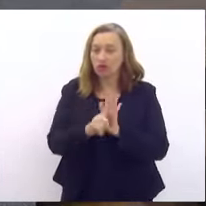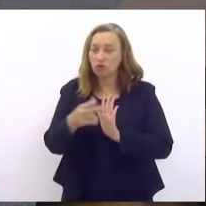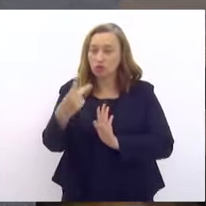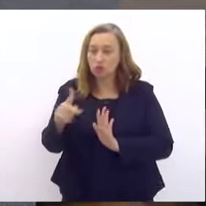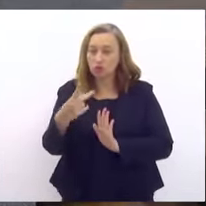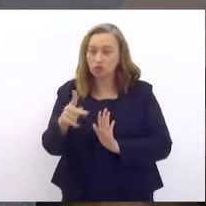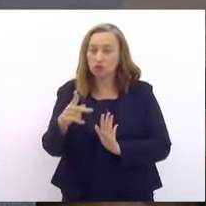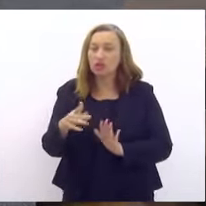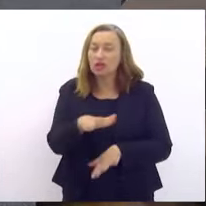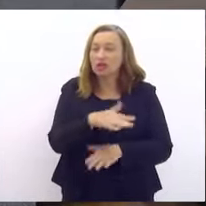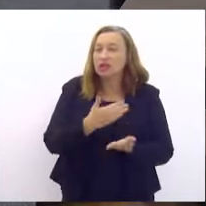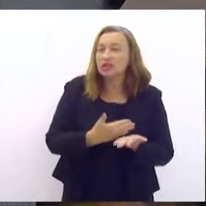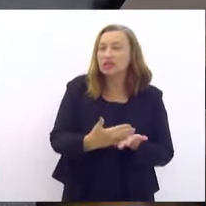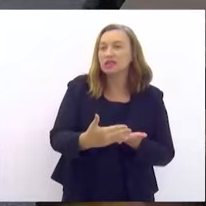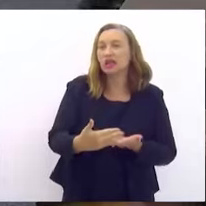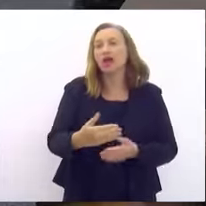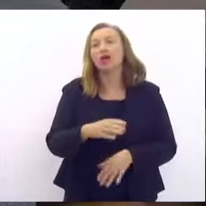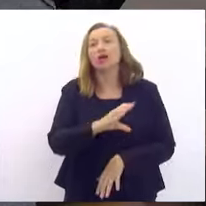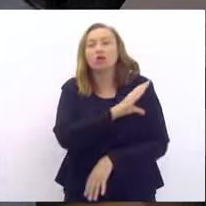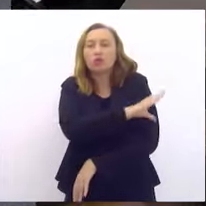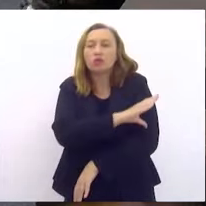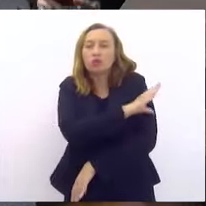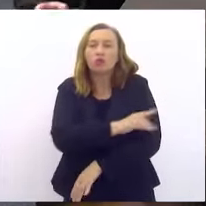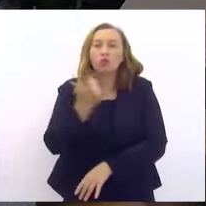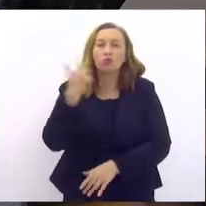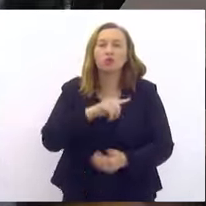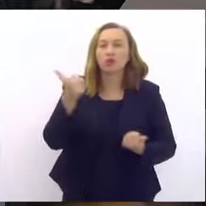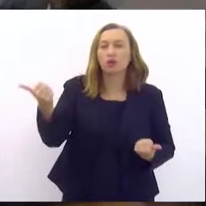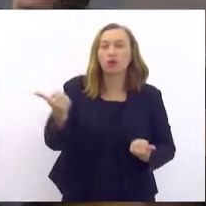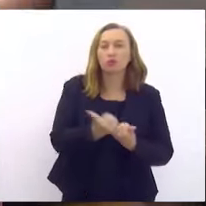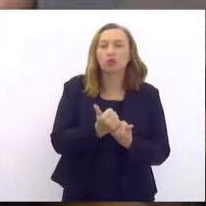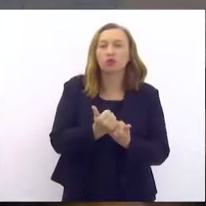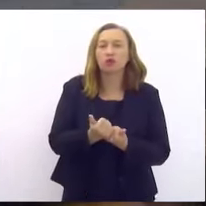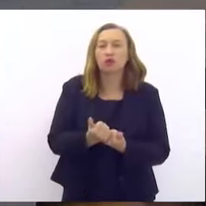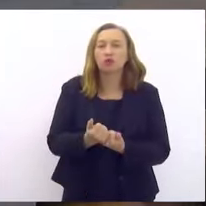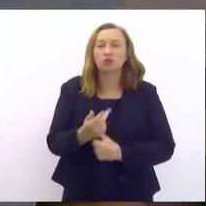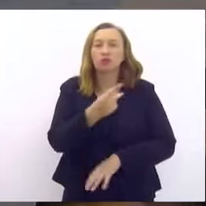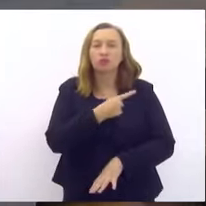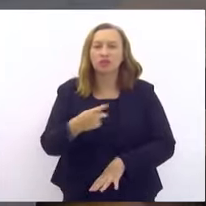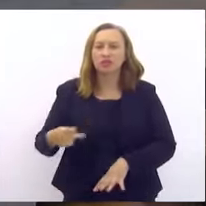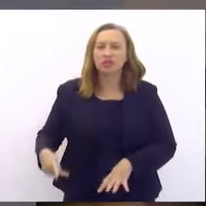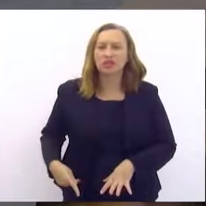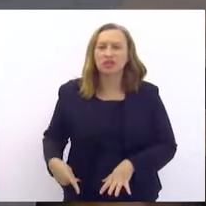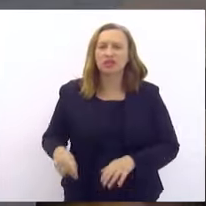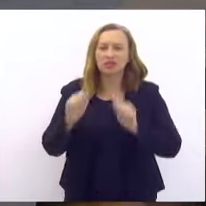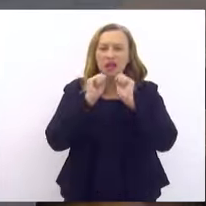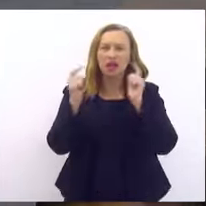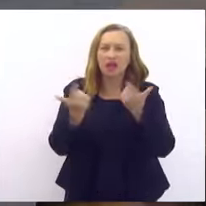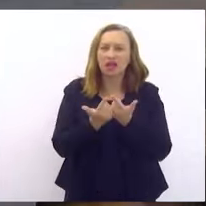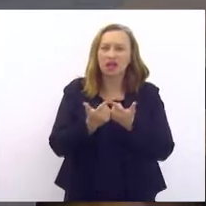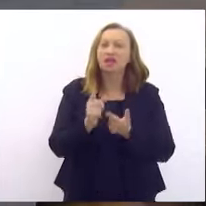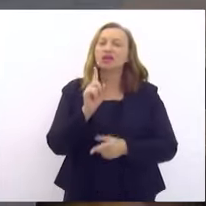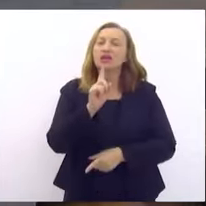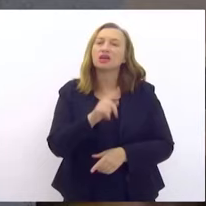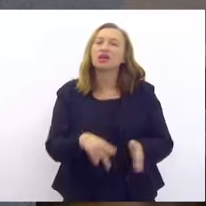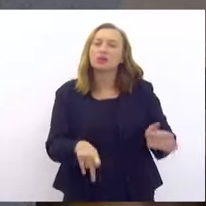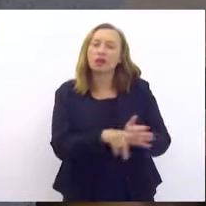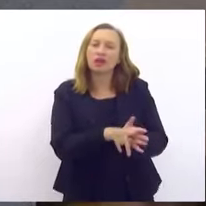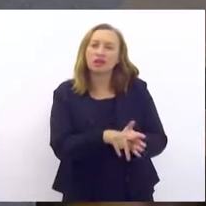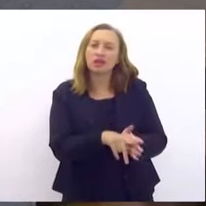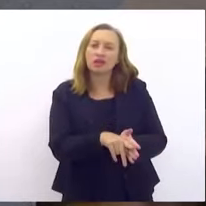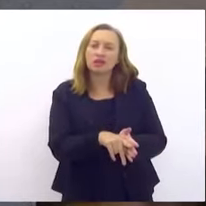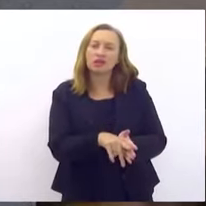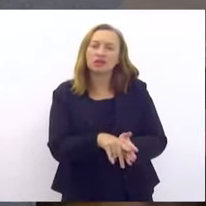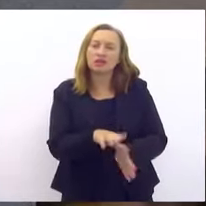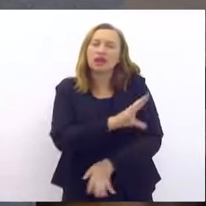começar por Campos Quem sabe a gente consegue um apoio do presidente da da Assembleia que é dessa região e gosta